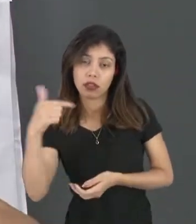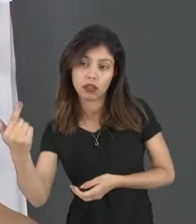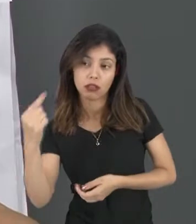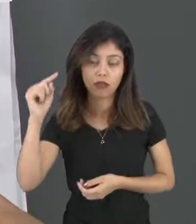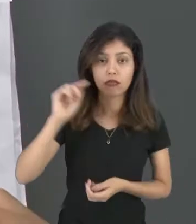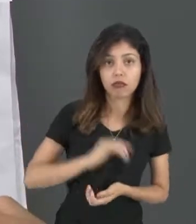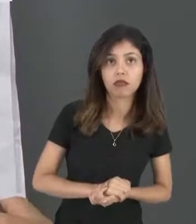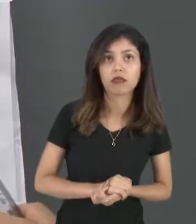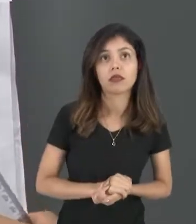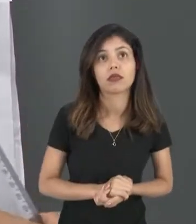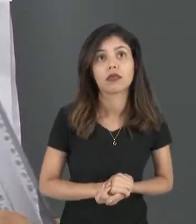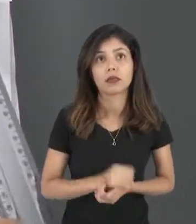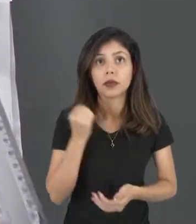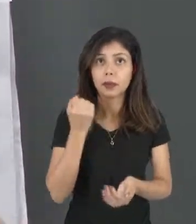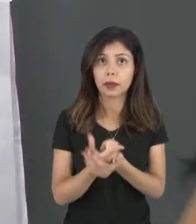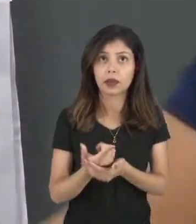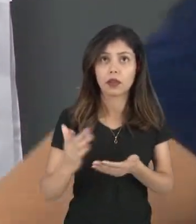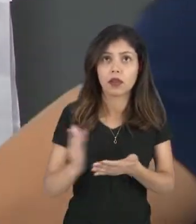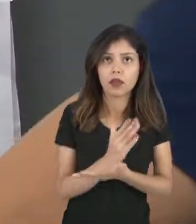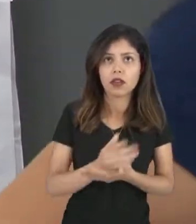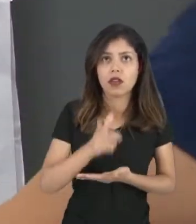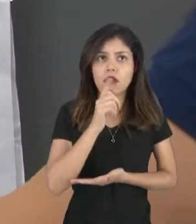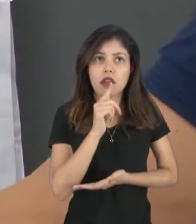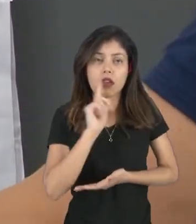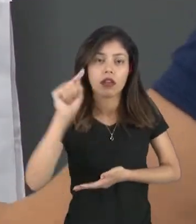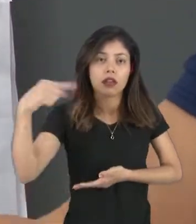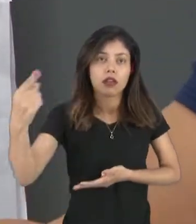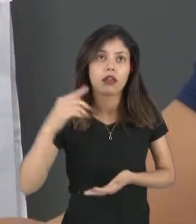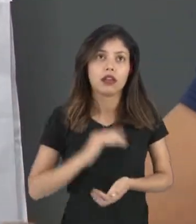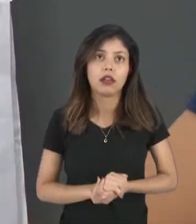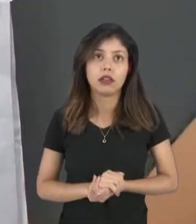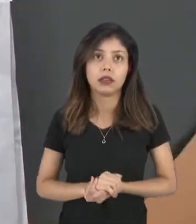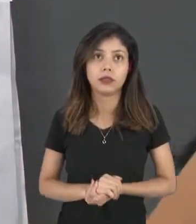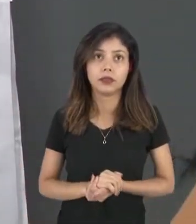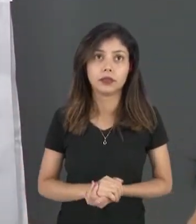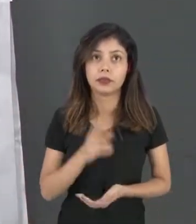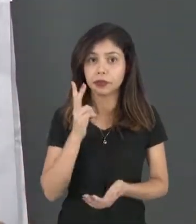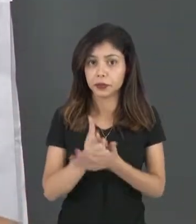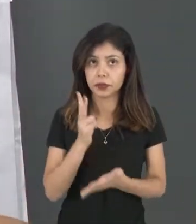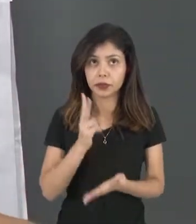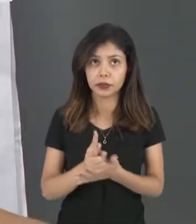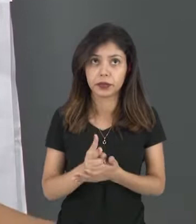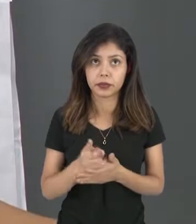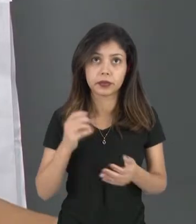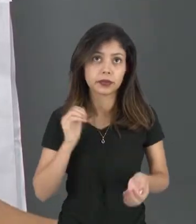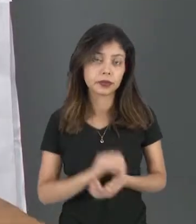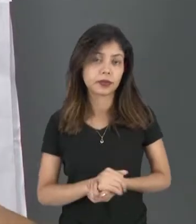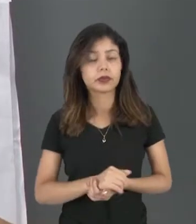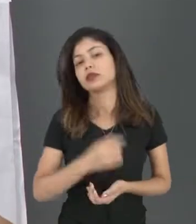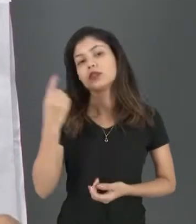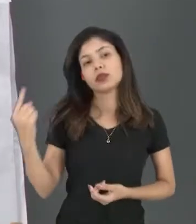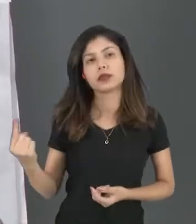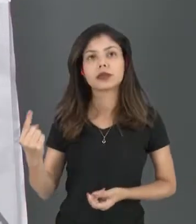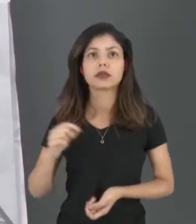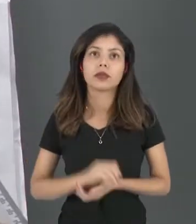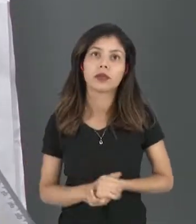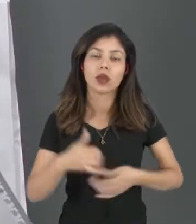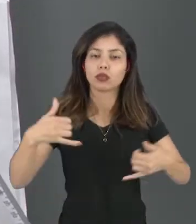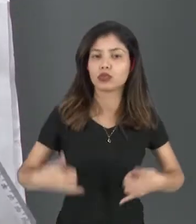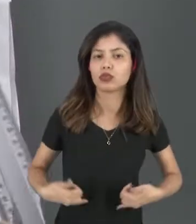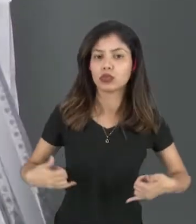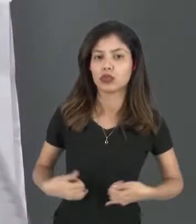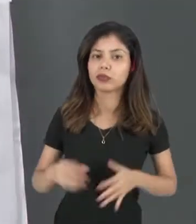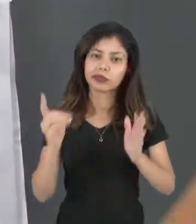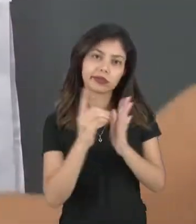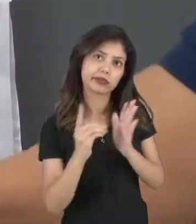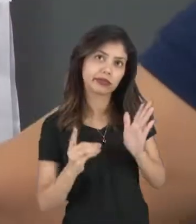ali, pagam umas contas de água e luz para outro acolá, e esses mesmos beneficiados de um dia sofrem por décadas